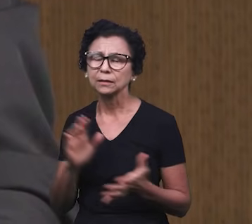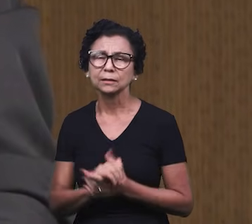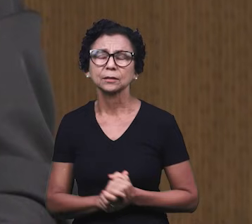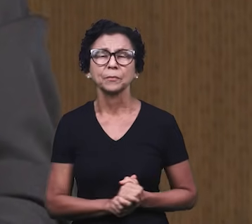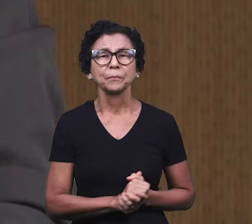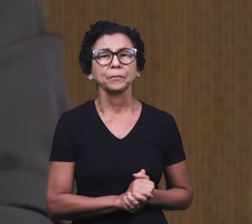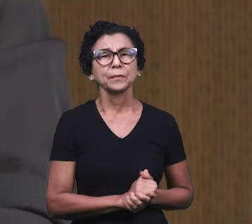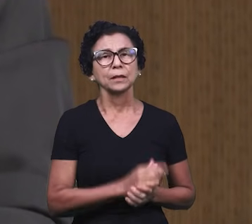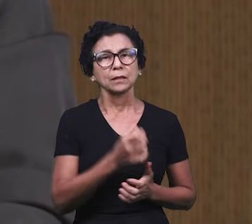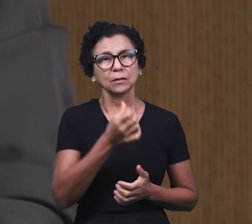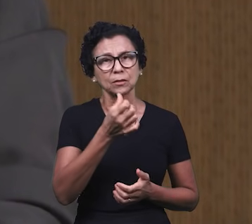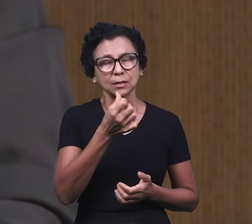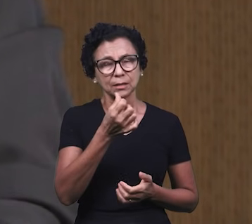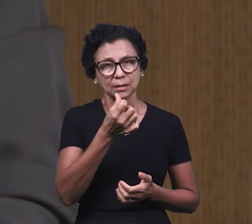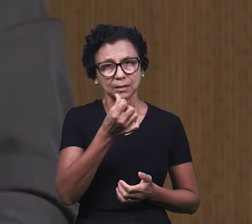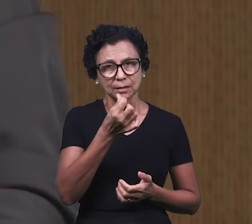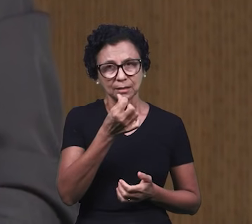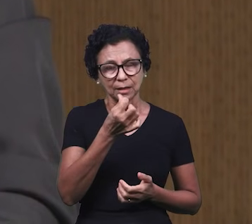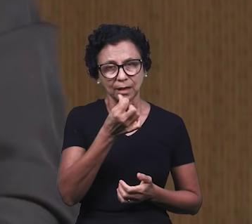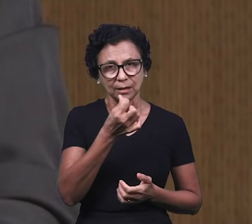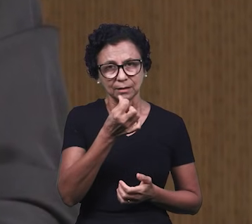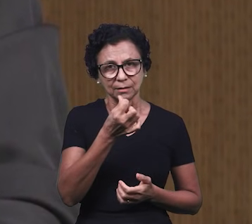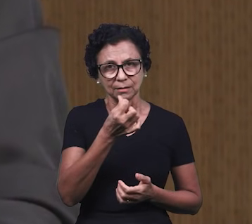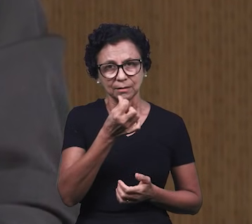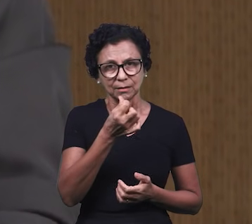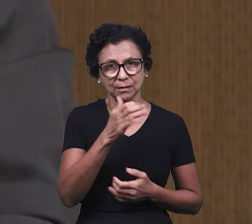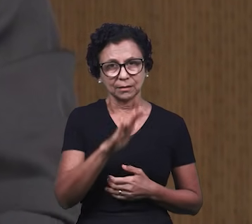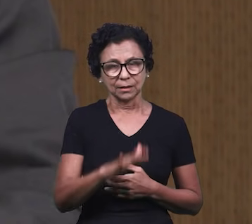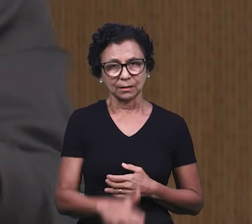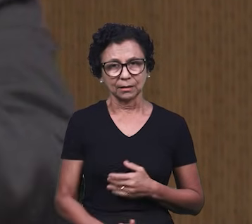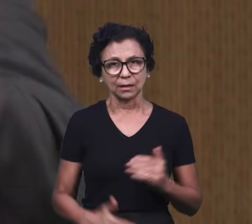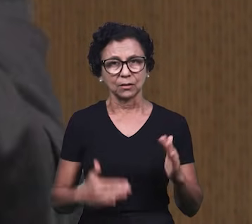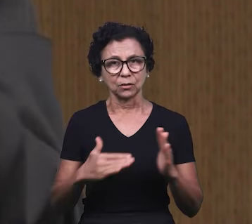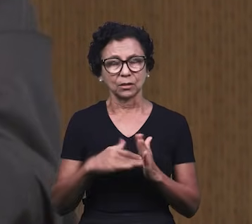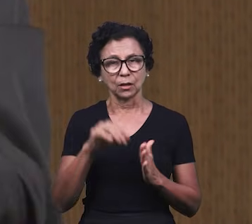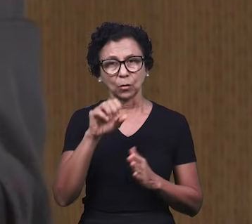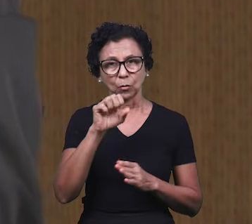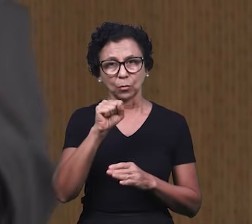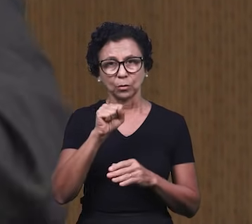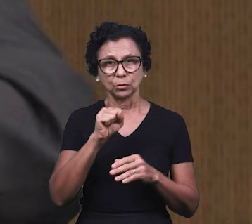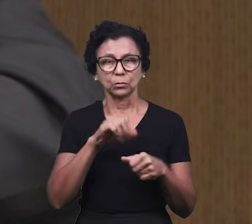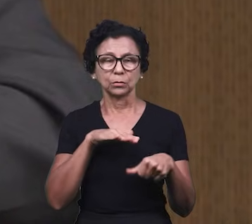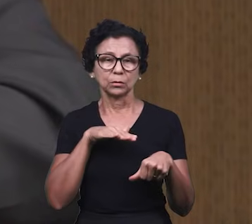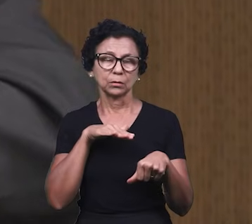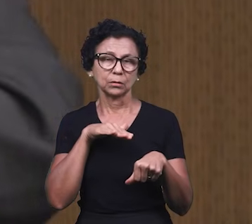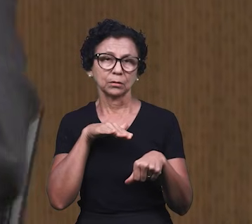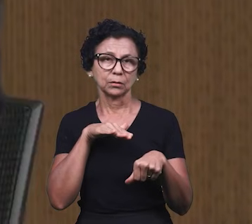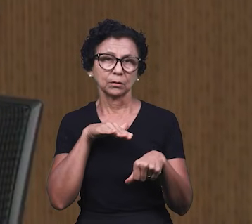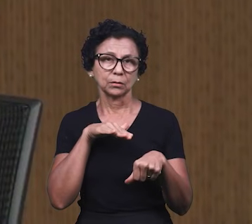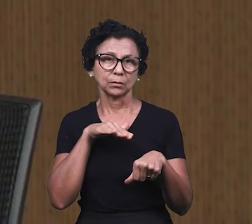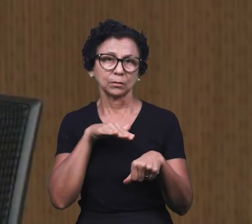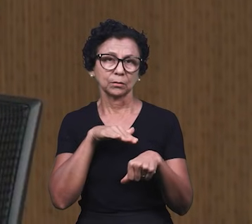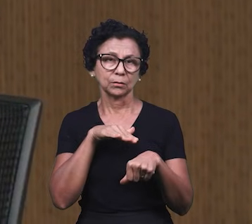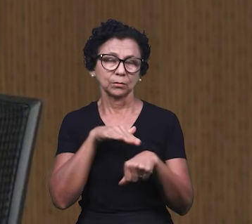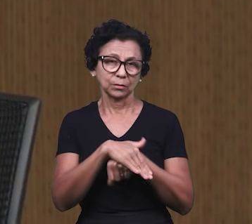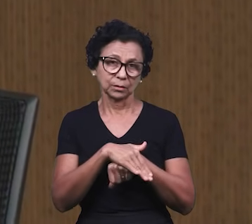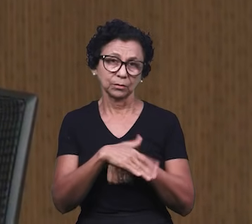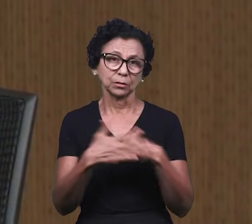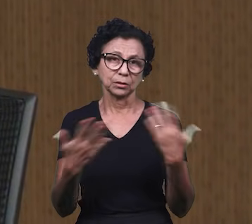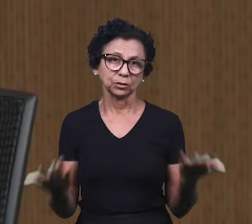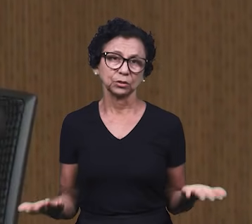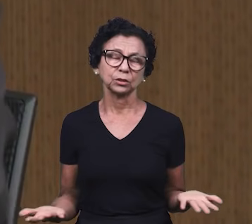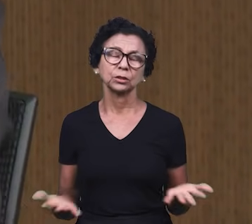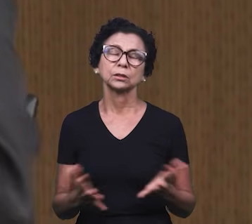de eclesiásticos, ou seja, são coisas espirituais, envolvendo, nós falamos esses, né, para quem não tem os nossos